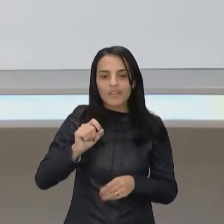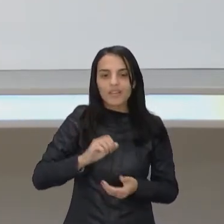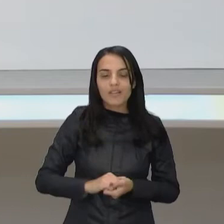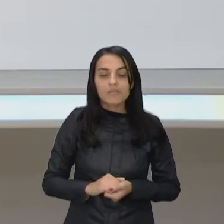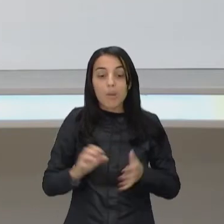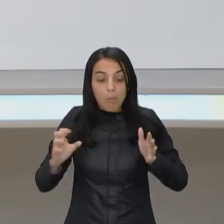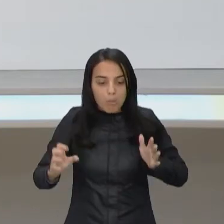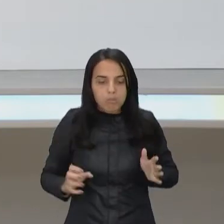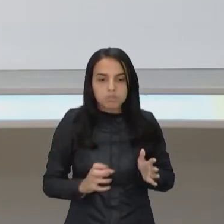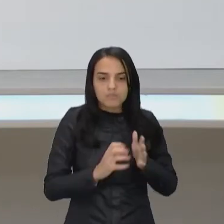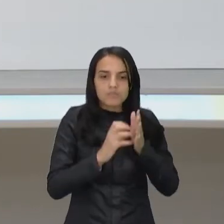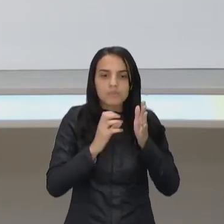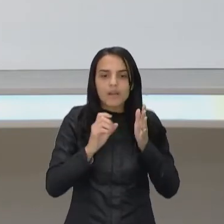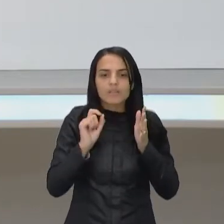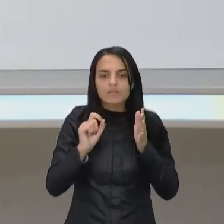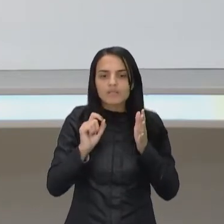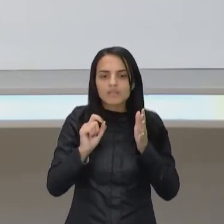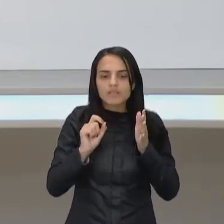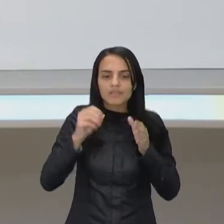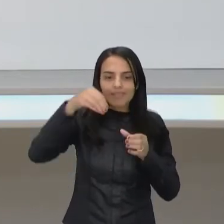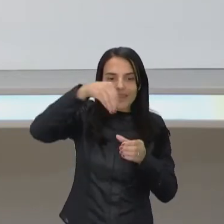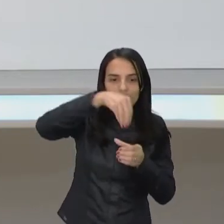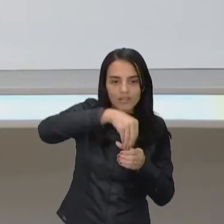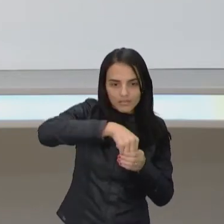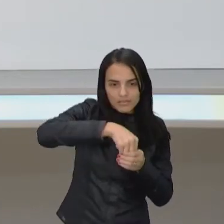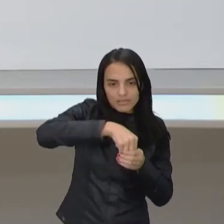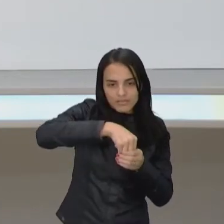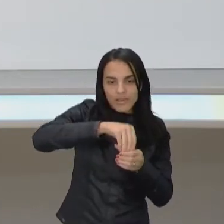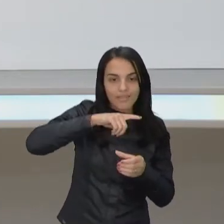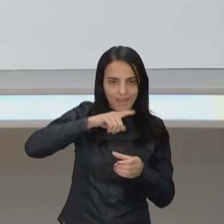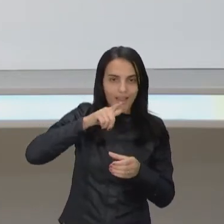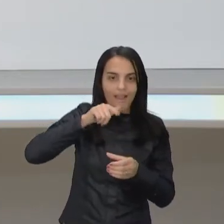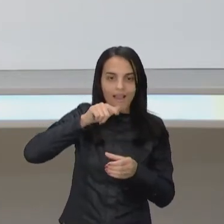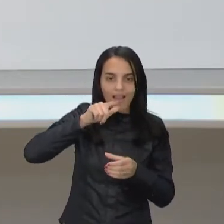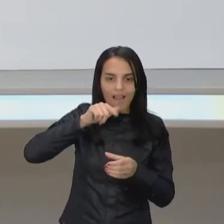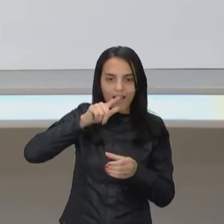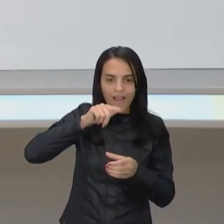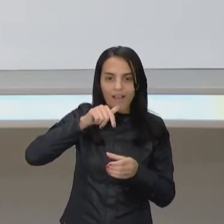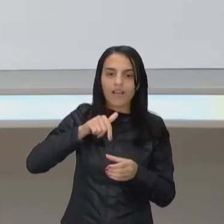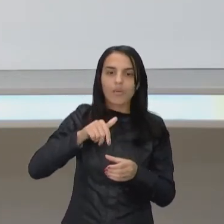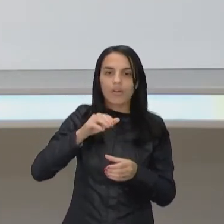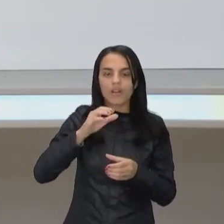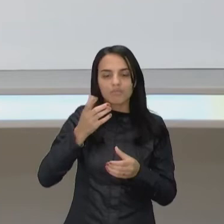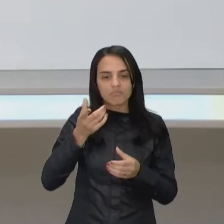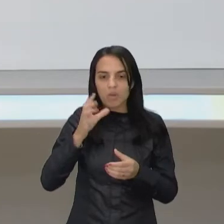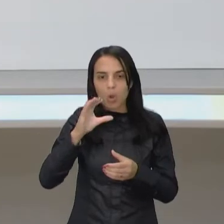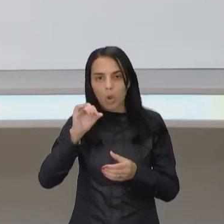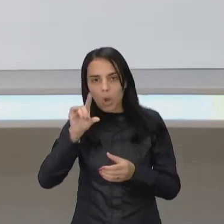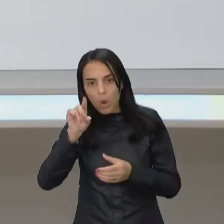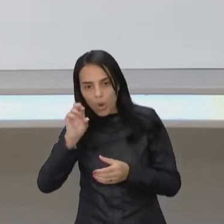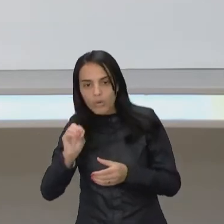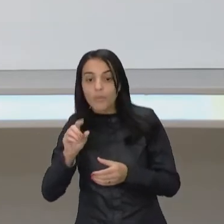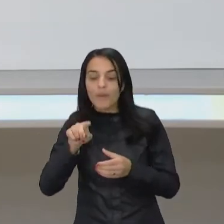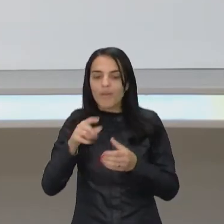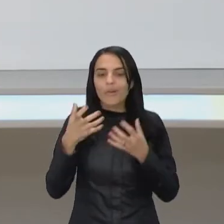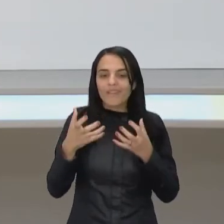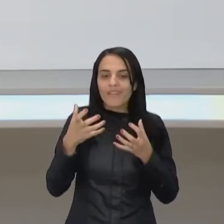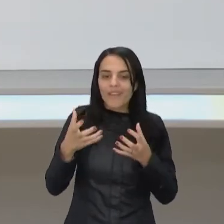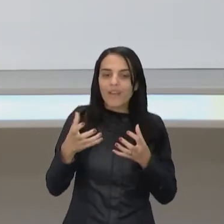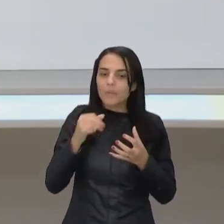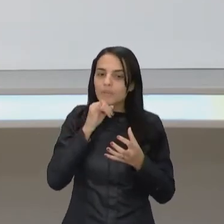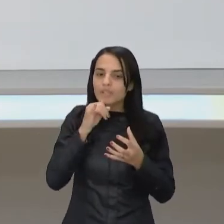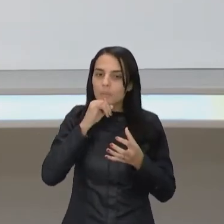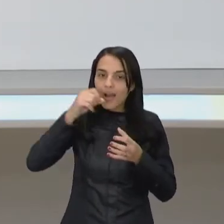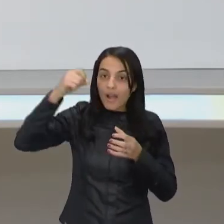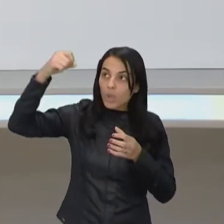refração, ela vai sofrer mesmo porque aqui dentro tem água, água com cloro, a gente já viu isso, mas eu quero que essa refração jogue